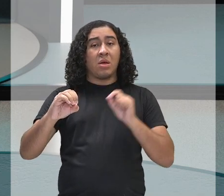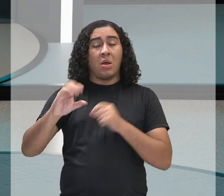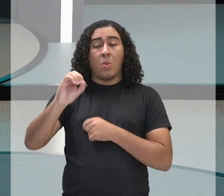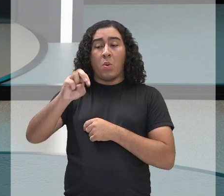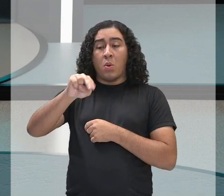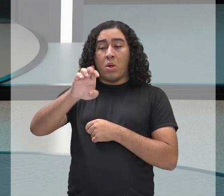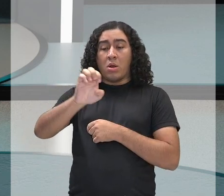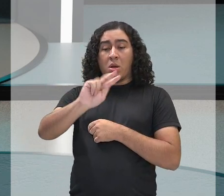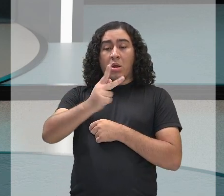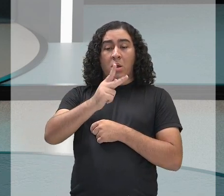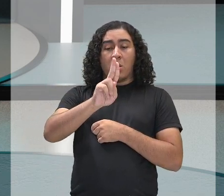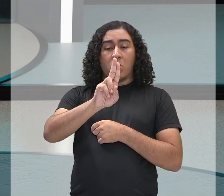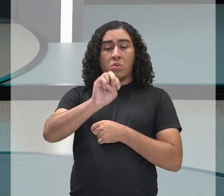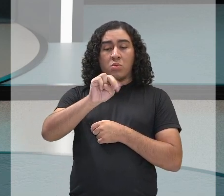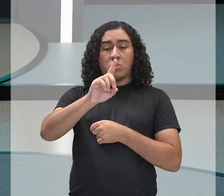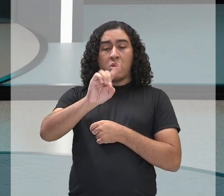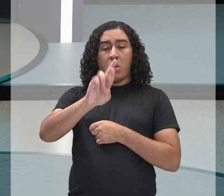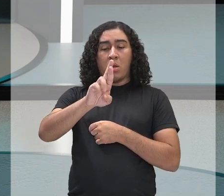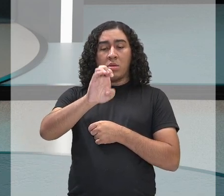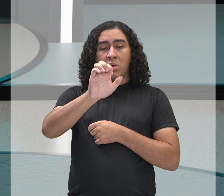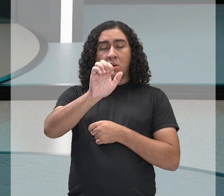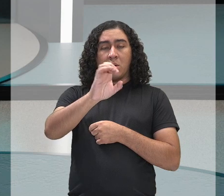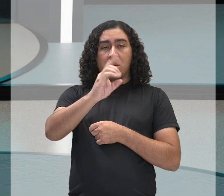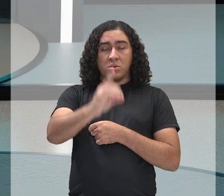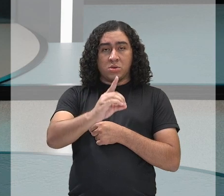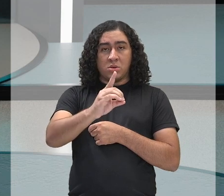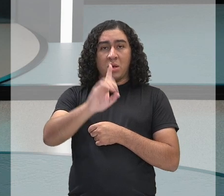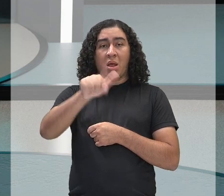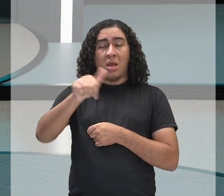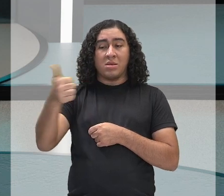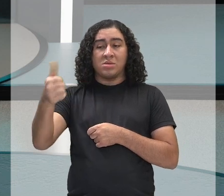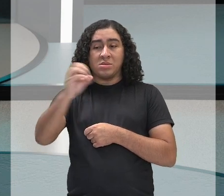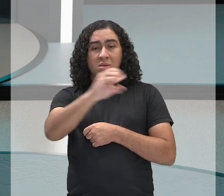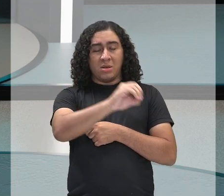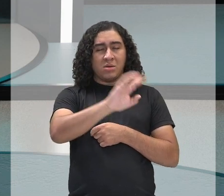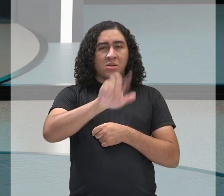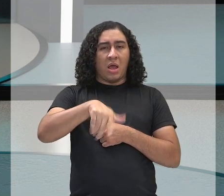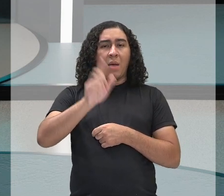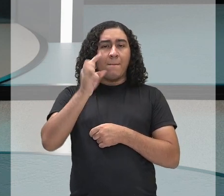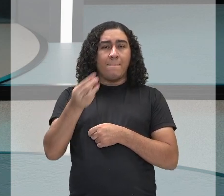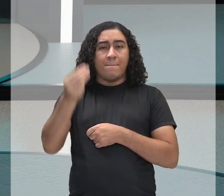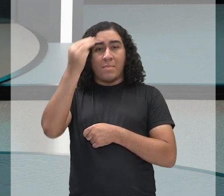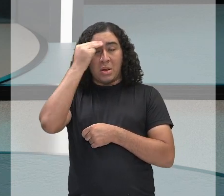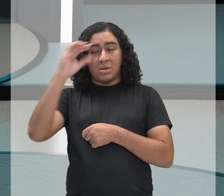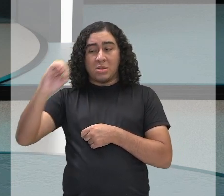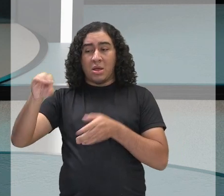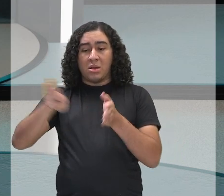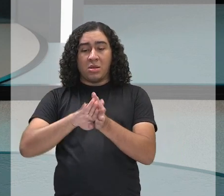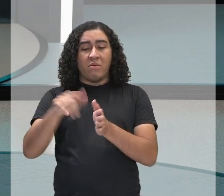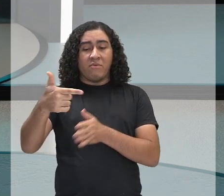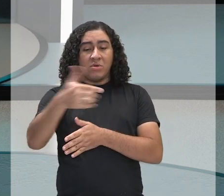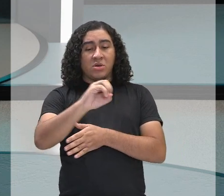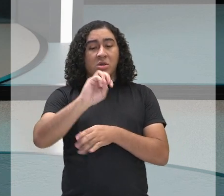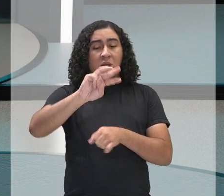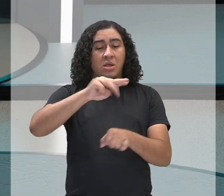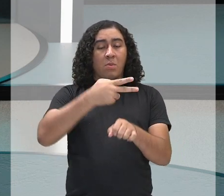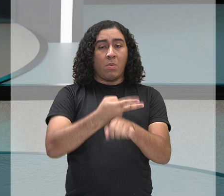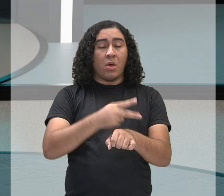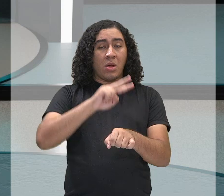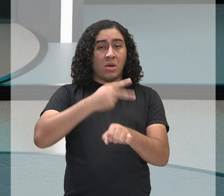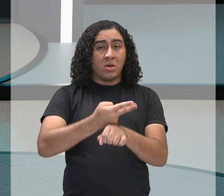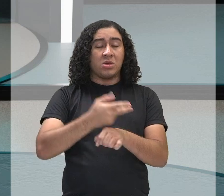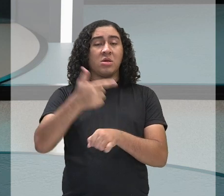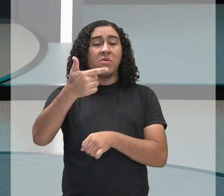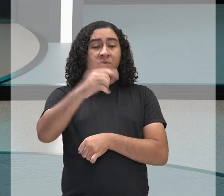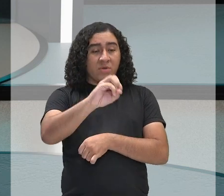é 100. E aí a gente já sabe todos os números de 100. Então, memorizou de 0 a 20, aí depois as dezenas até 100